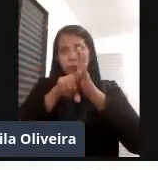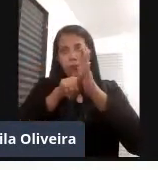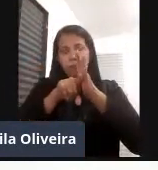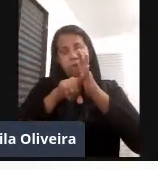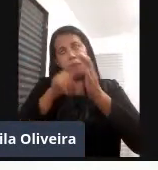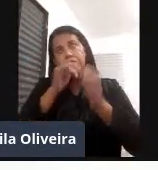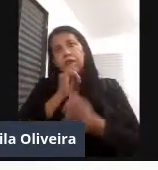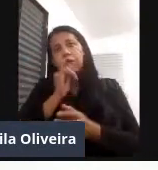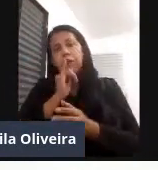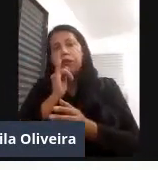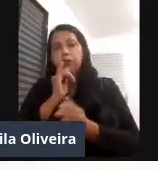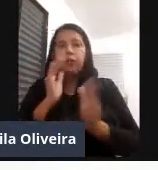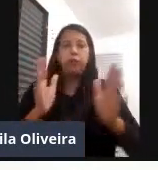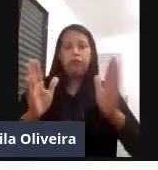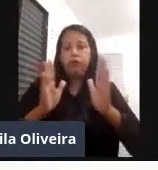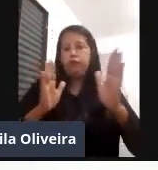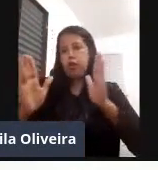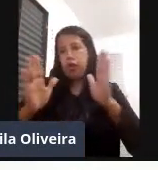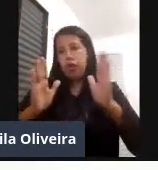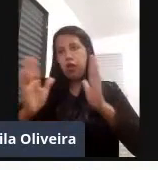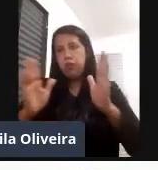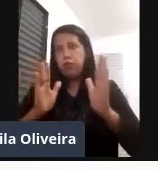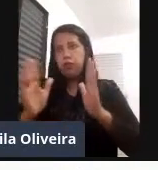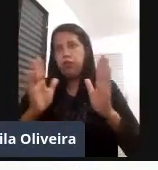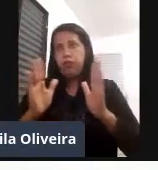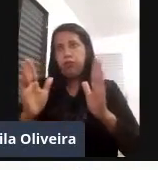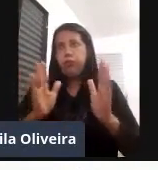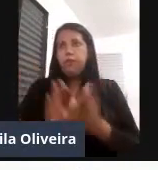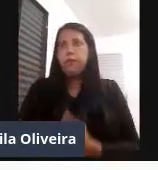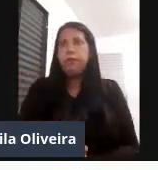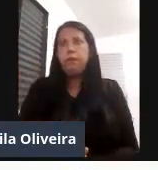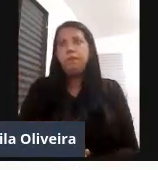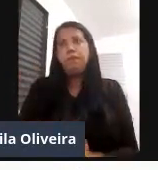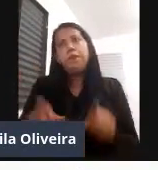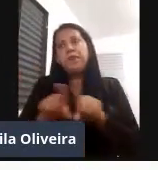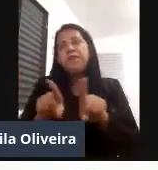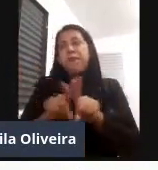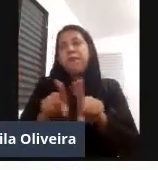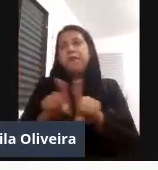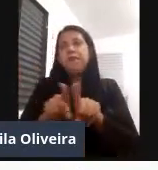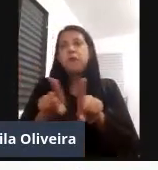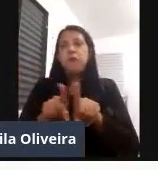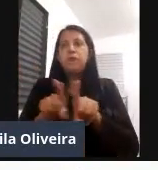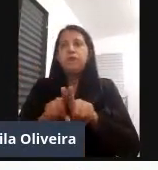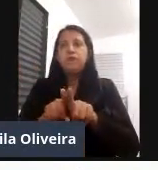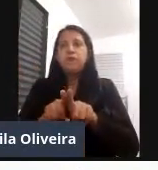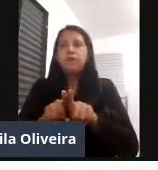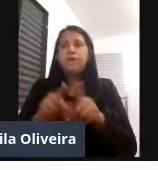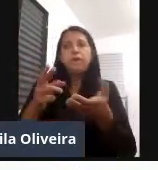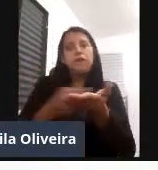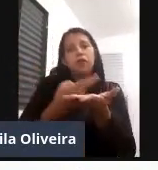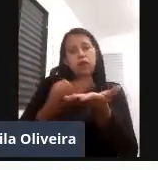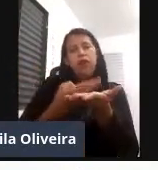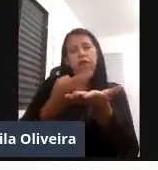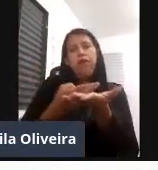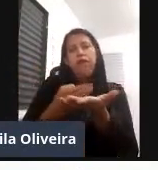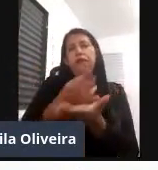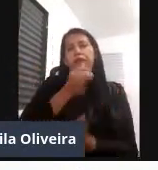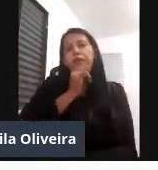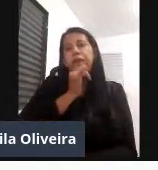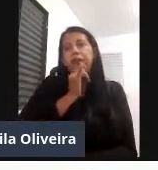você consegue aqui ordenar a lista de periódicos, ou seja, de revistas, né? Então, tem várias revistas aqui,